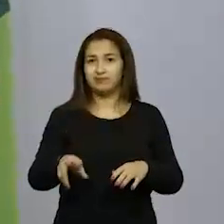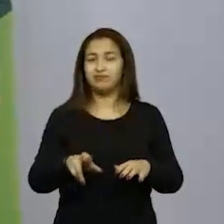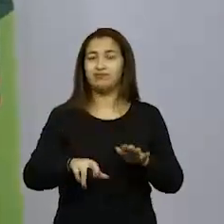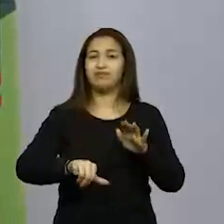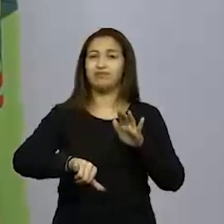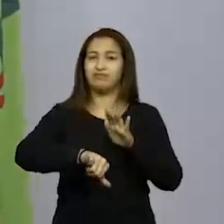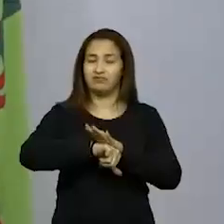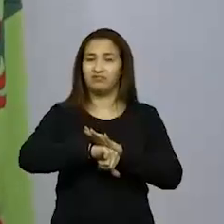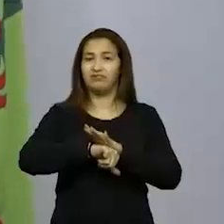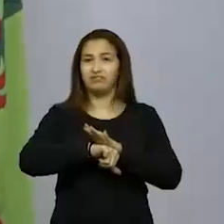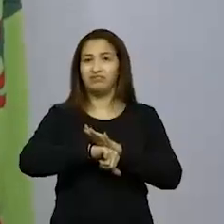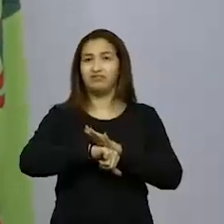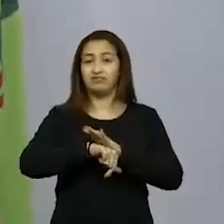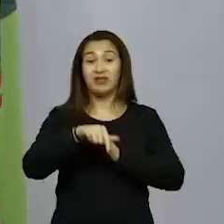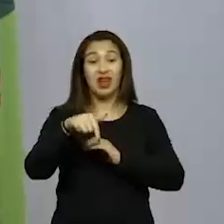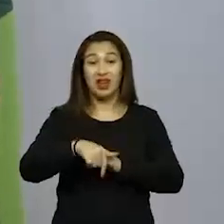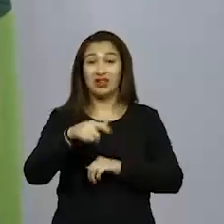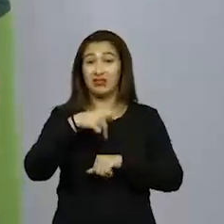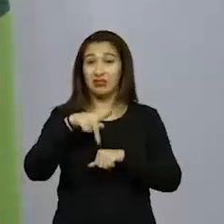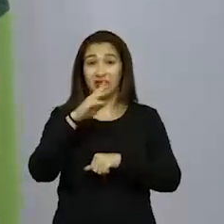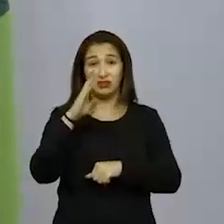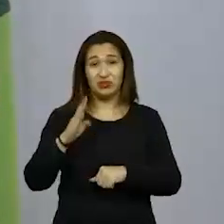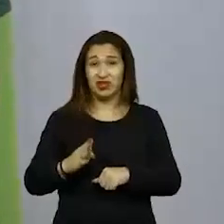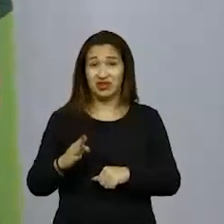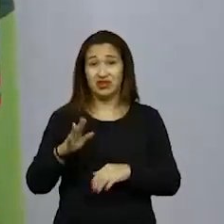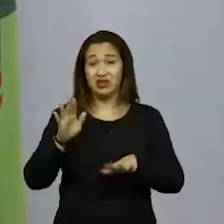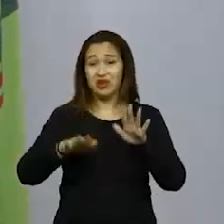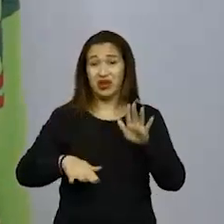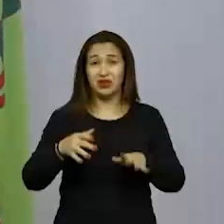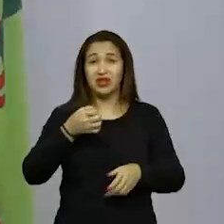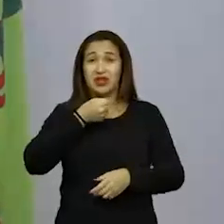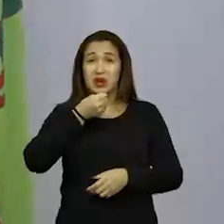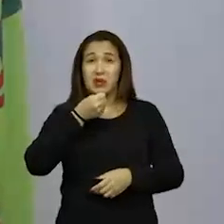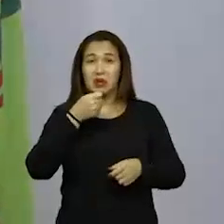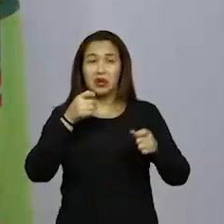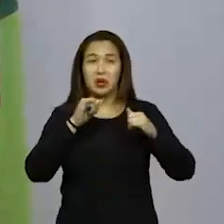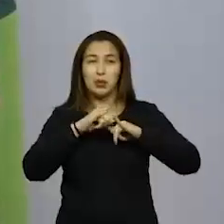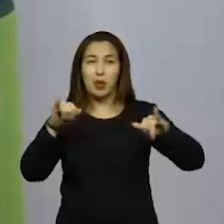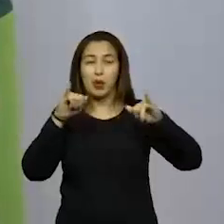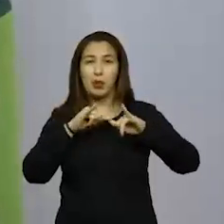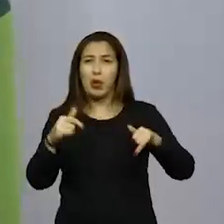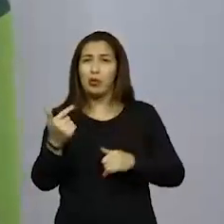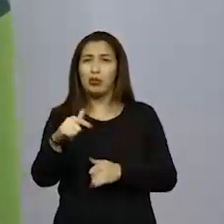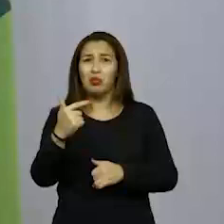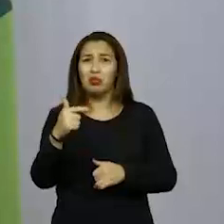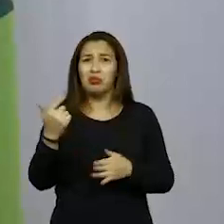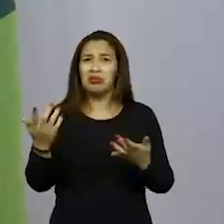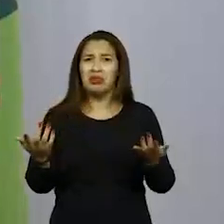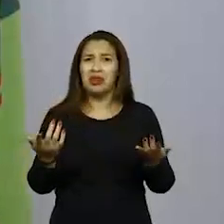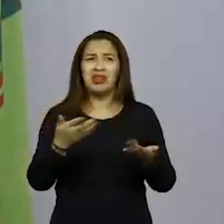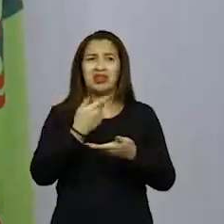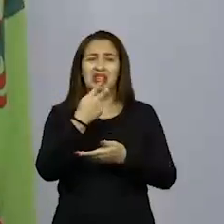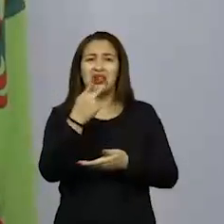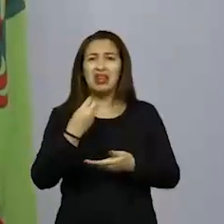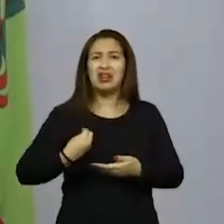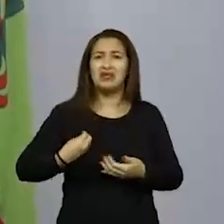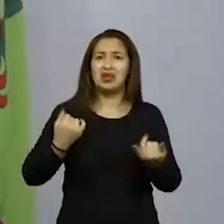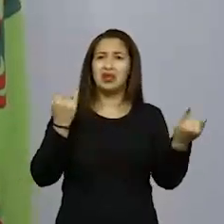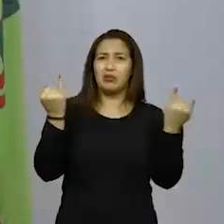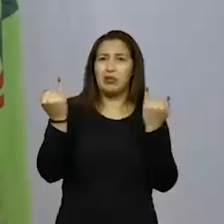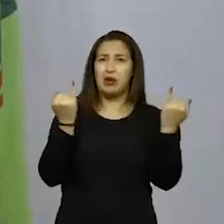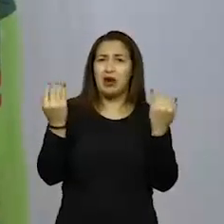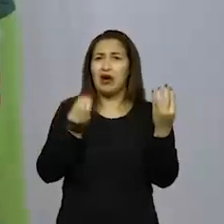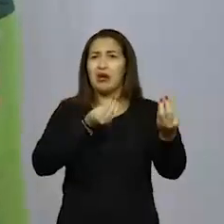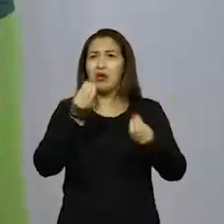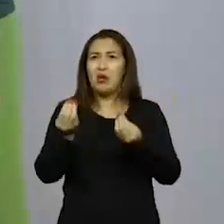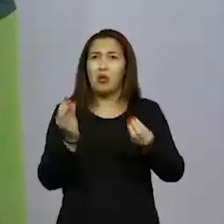não. Aqui, mal a imprensa fala do assunto. Aqui, mal repercute o que está acontecendo. E o que está